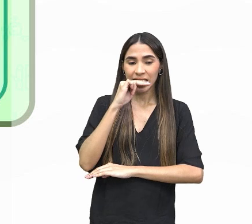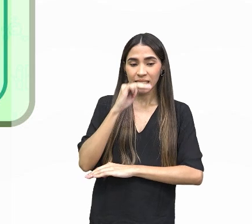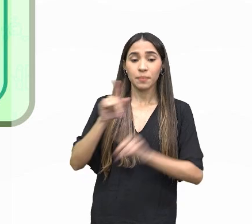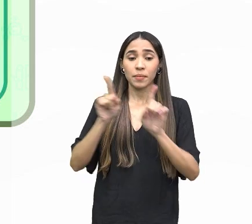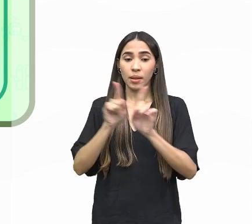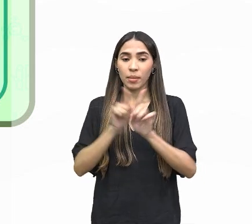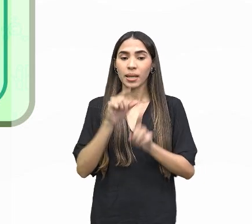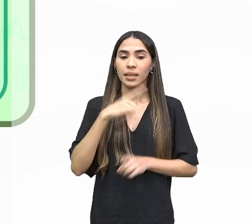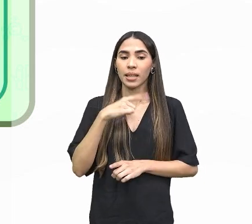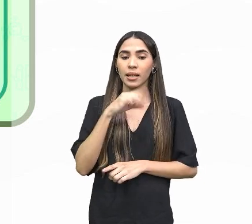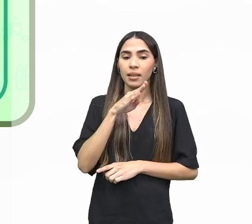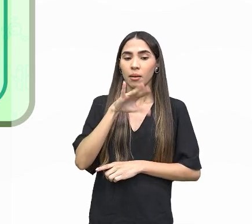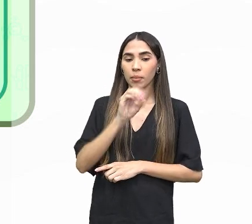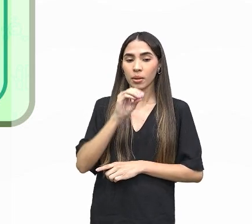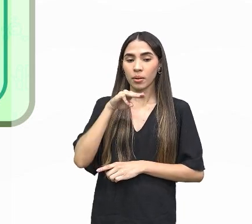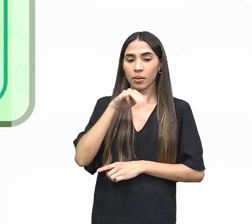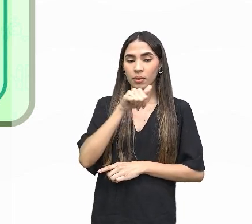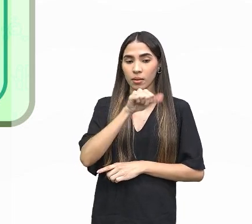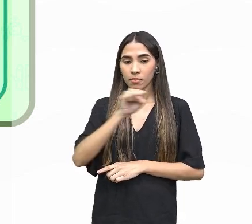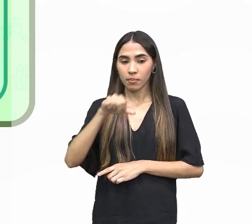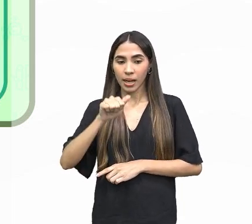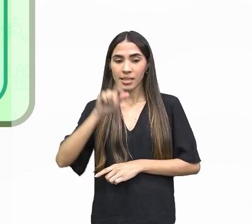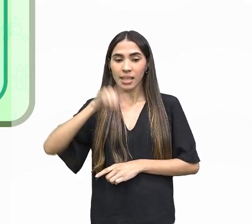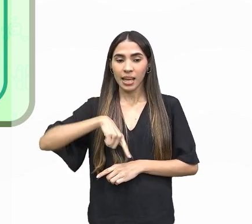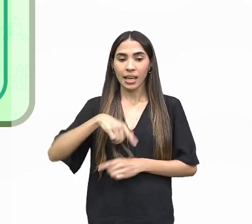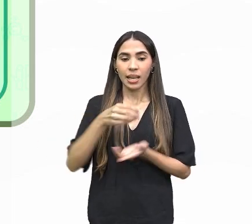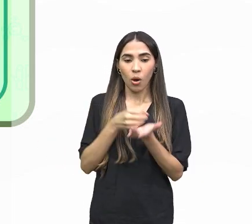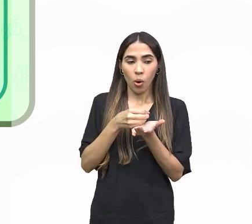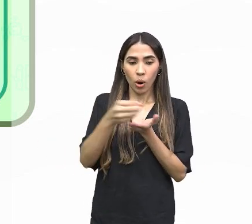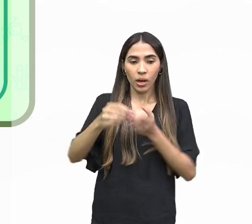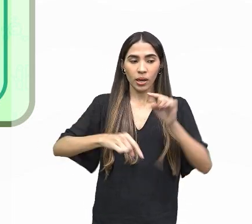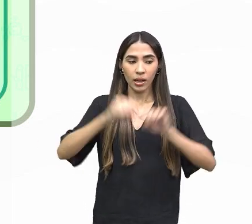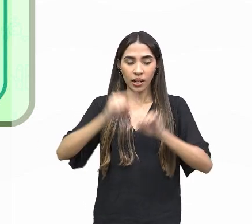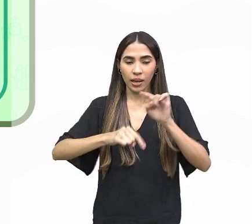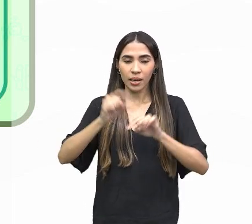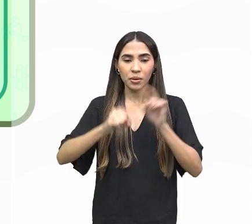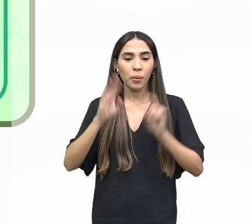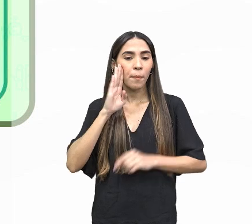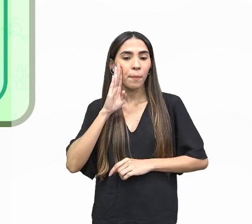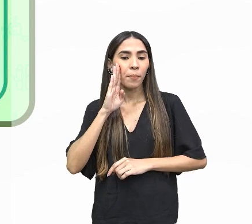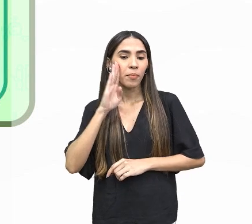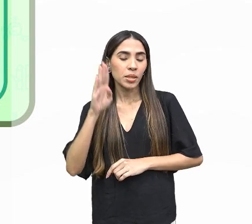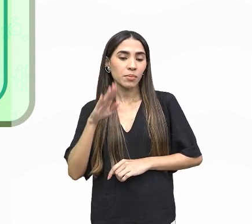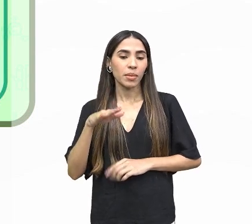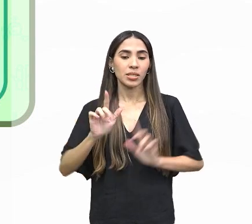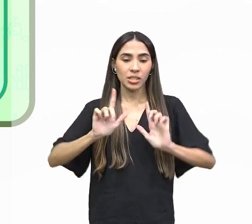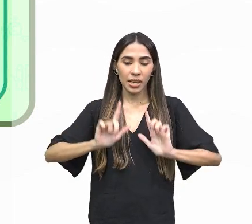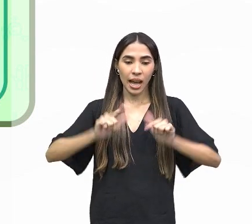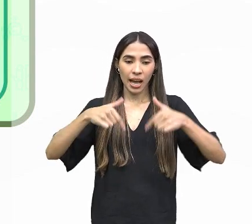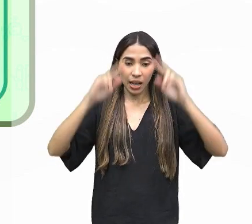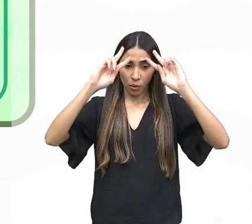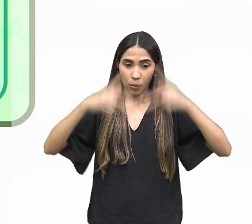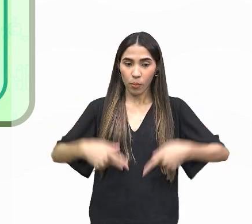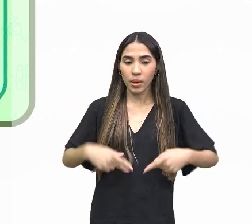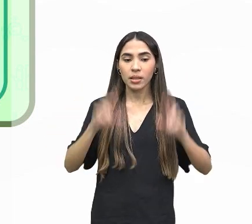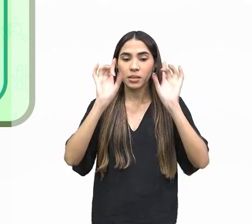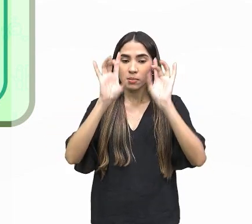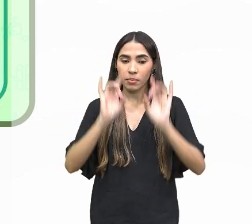a biomassa, que consiste nos resíduos orgânicos, principalmente das atividades humanas, em